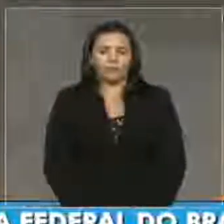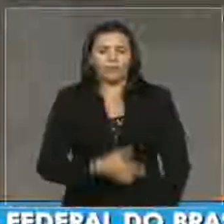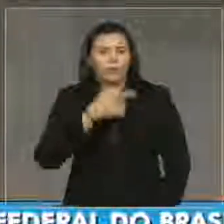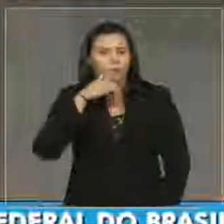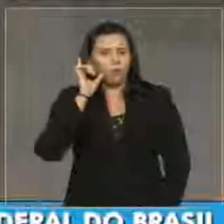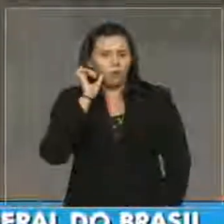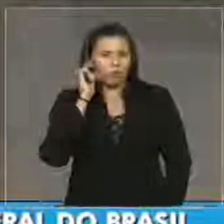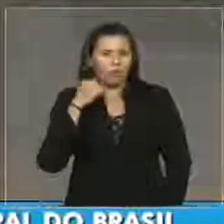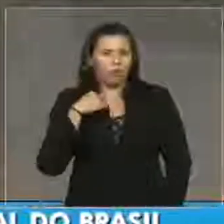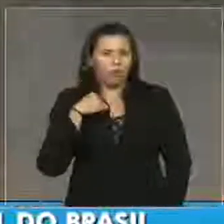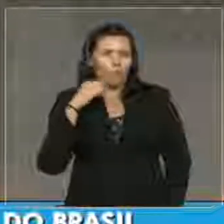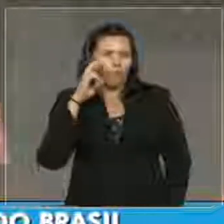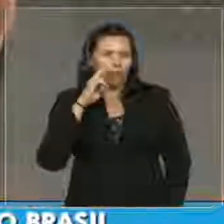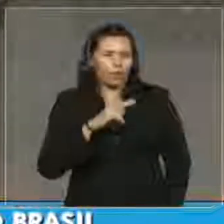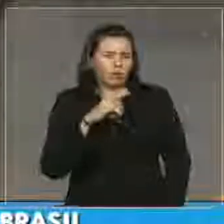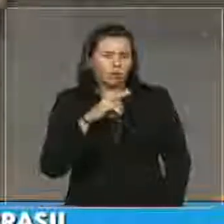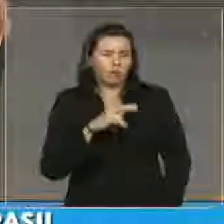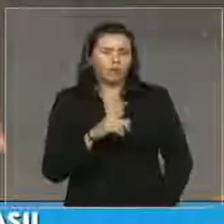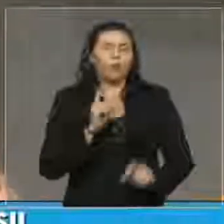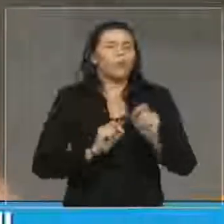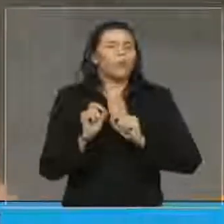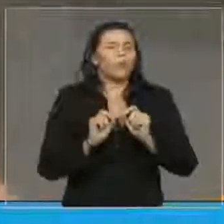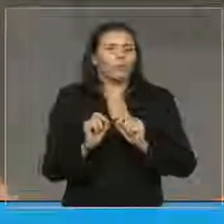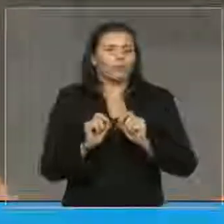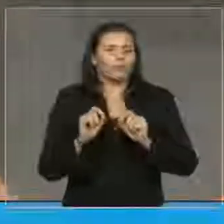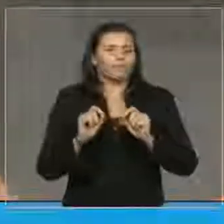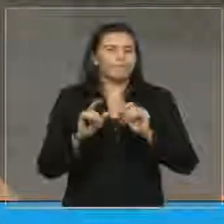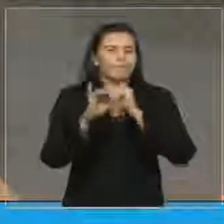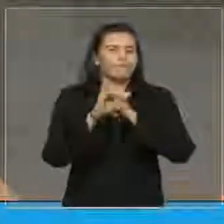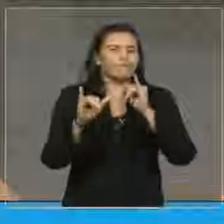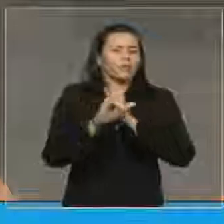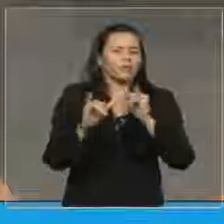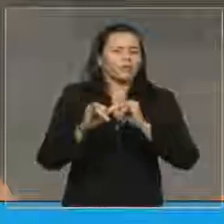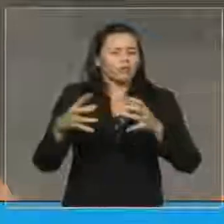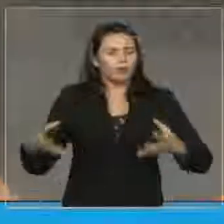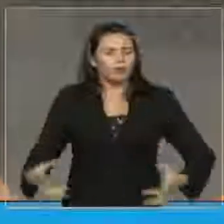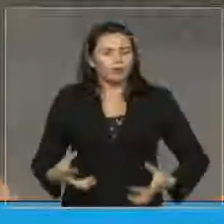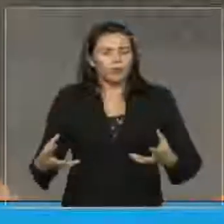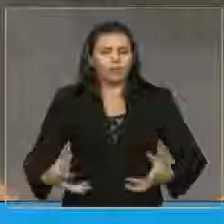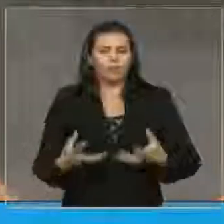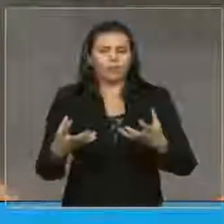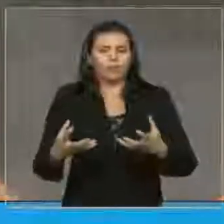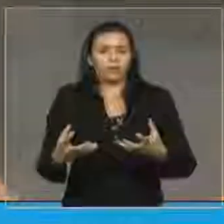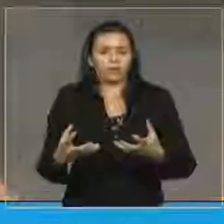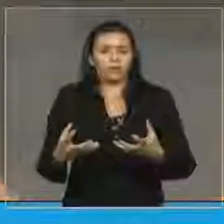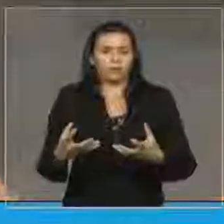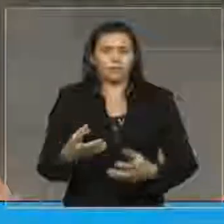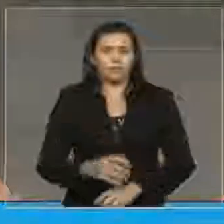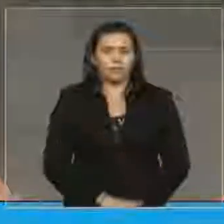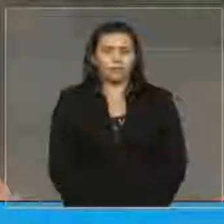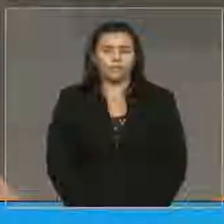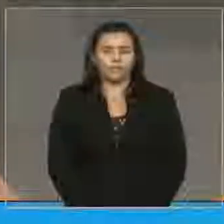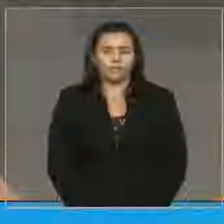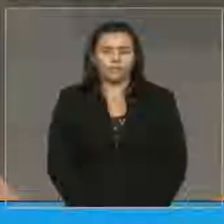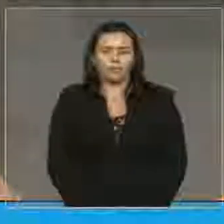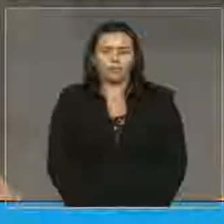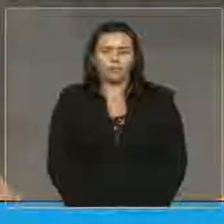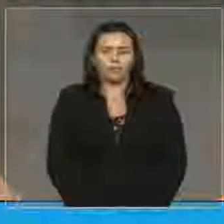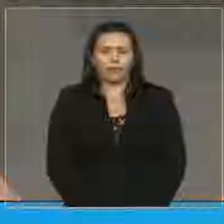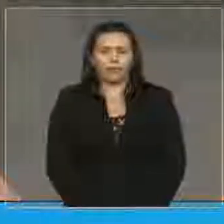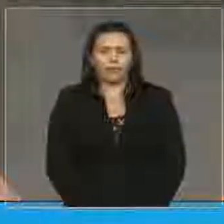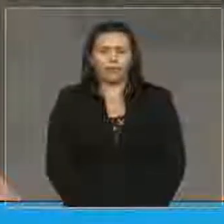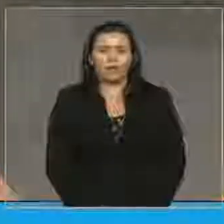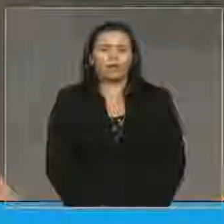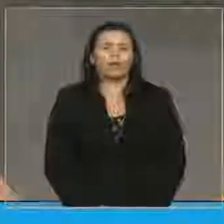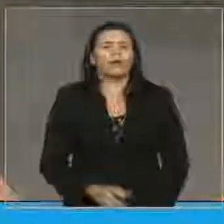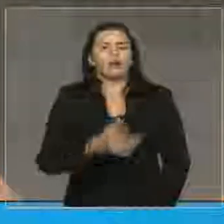WhatsApp sobre a homenagem que foi feita aos servidores da Receita Federal.